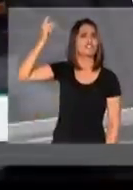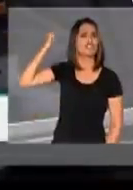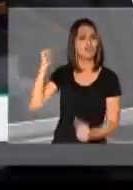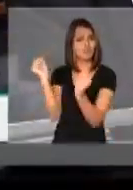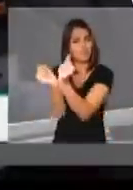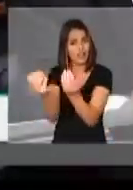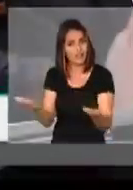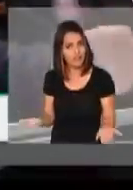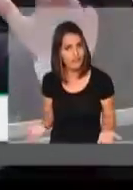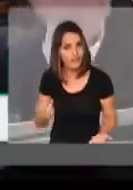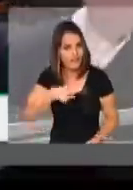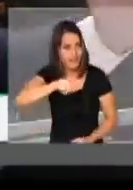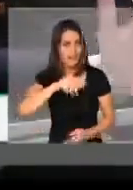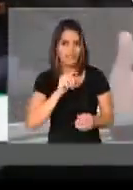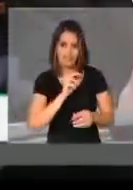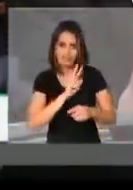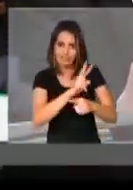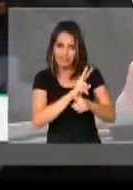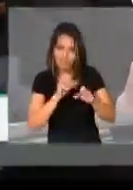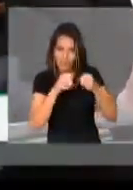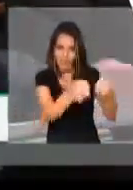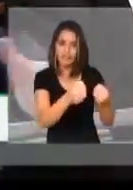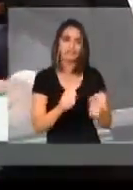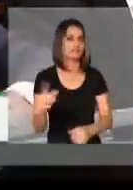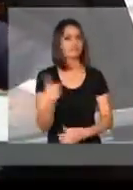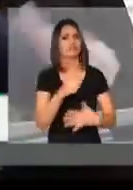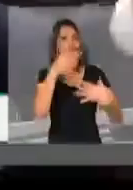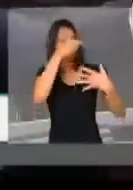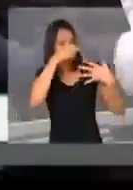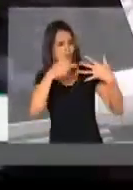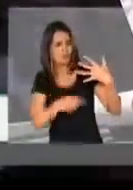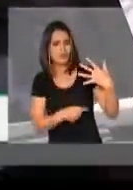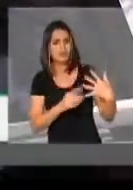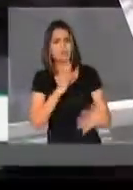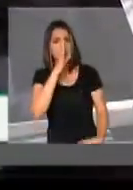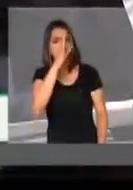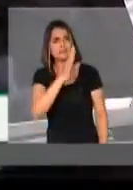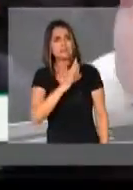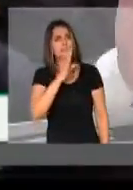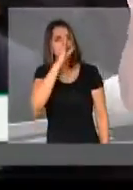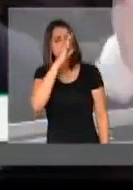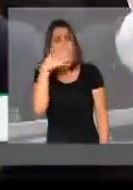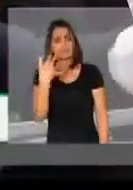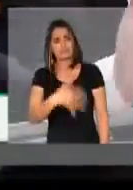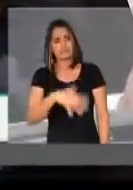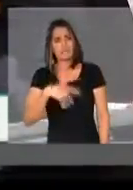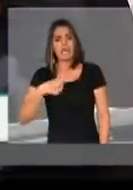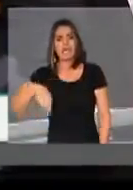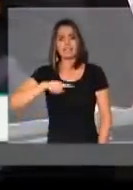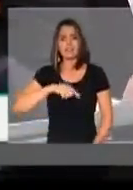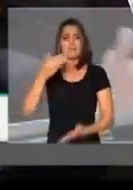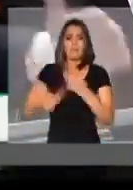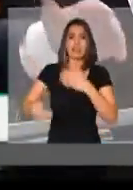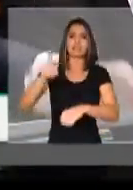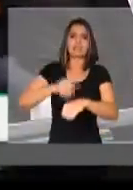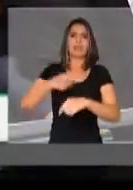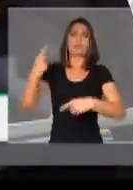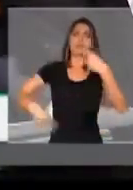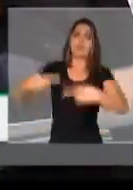Ninguém aqui defendeu. Então tem as aberrações da PEC. E que a gente perde um tempo gigantesco fazendo um debate das